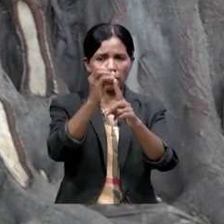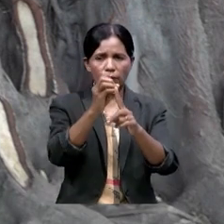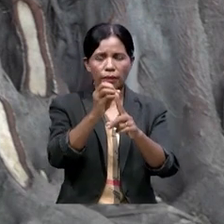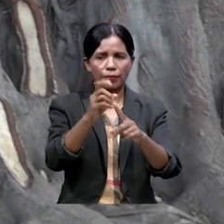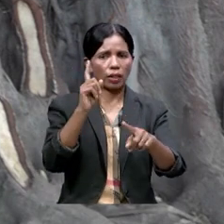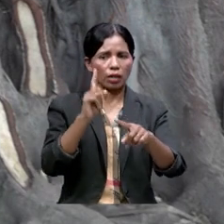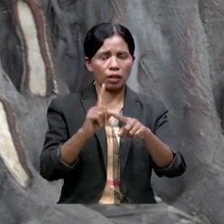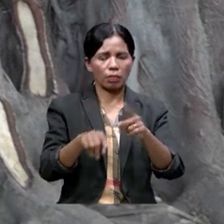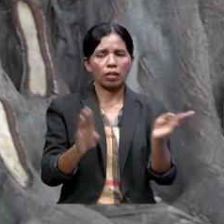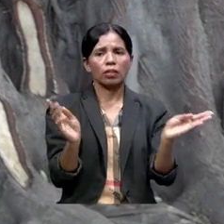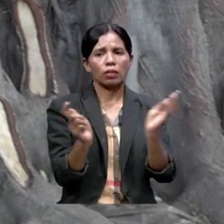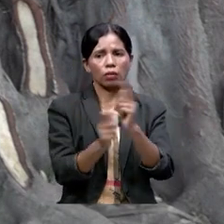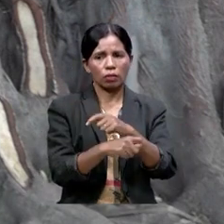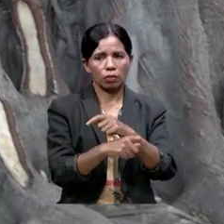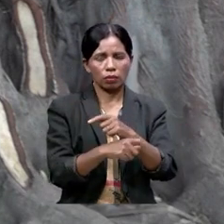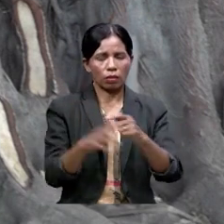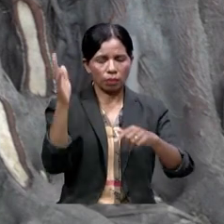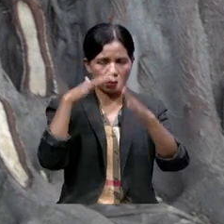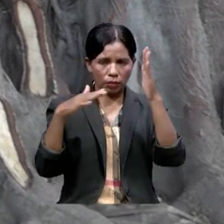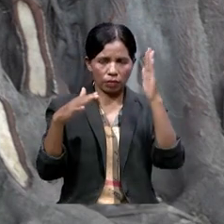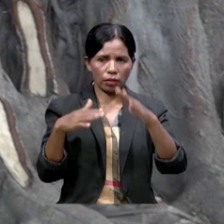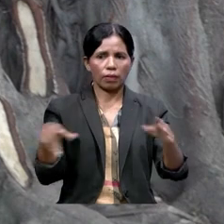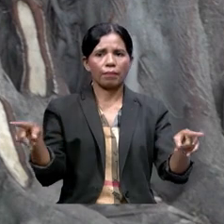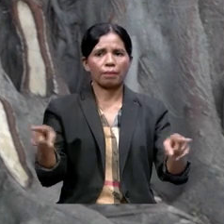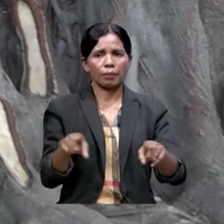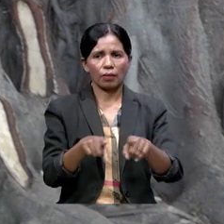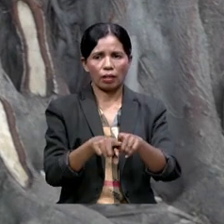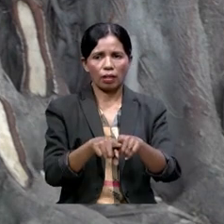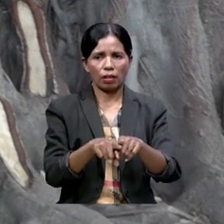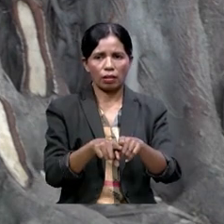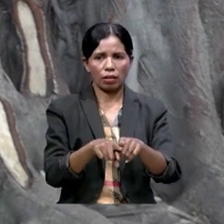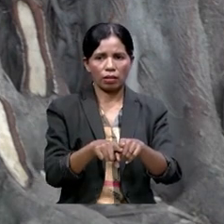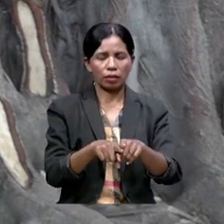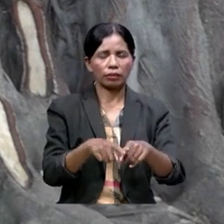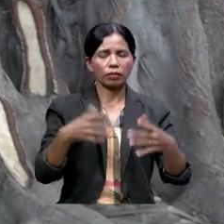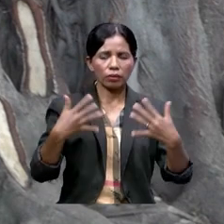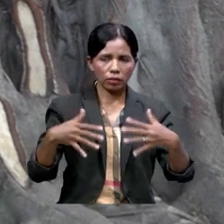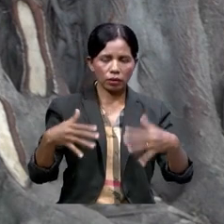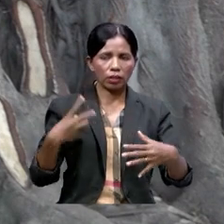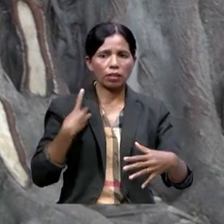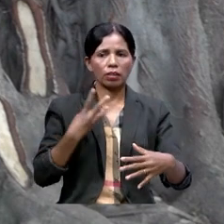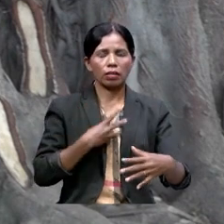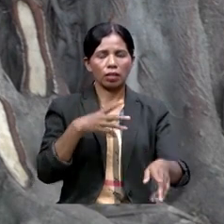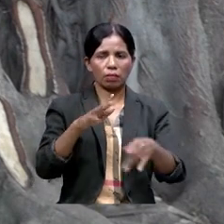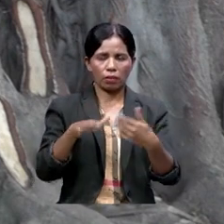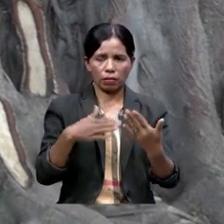labele nak fila sai konflitu no sai fundo civil entre ita e cidadão